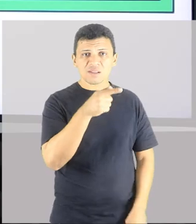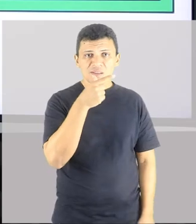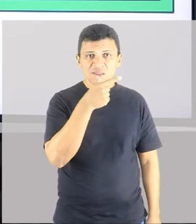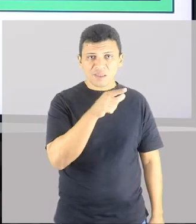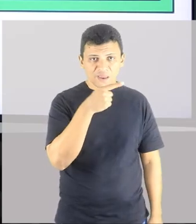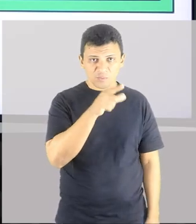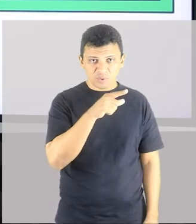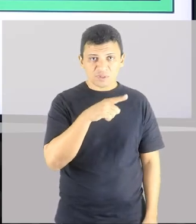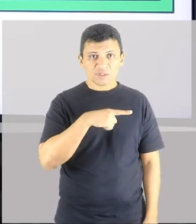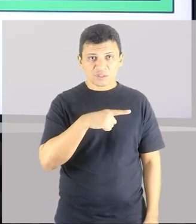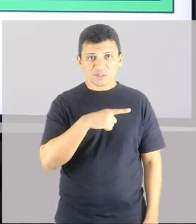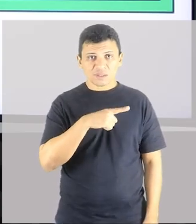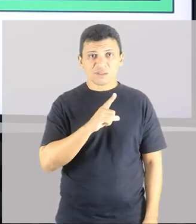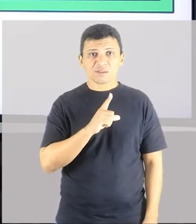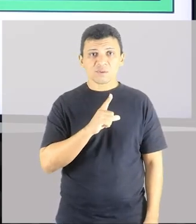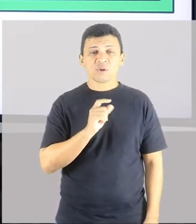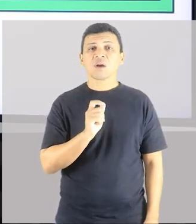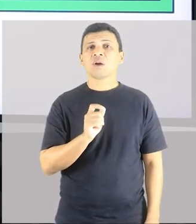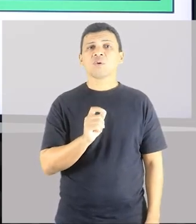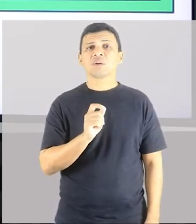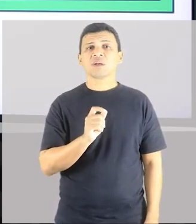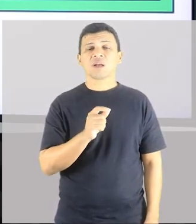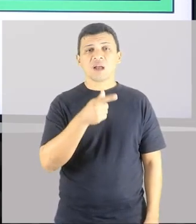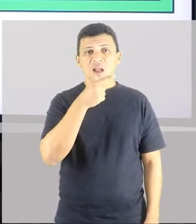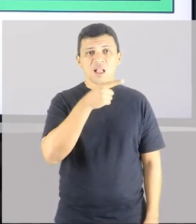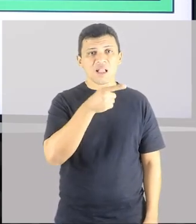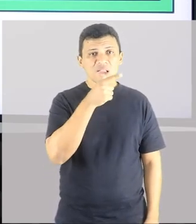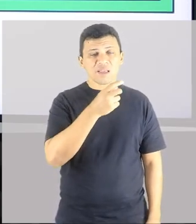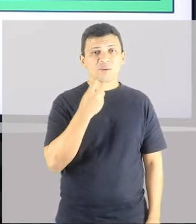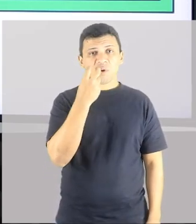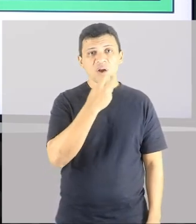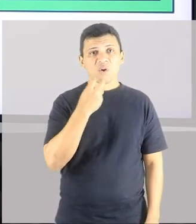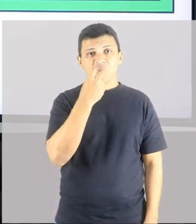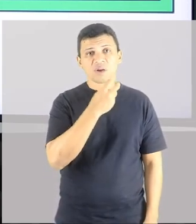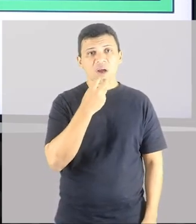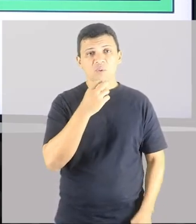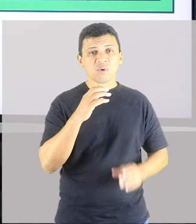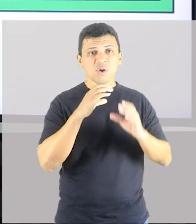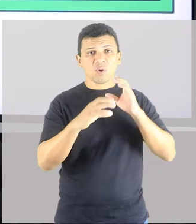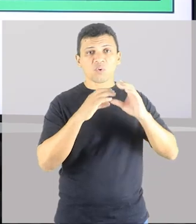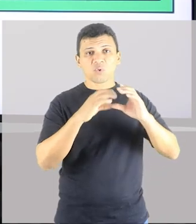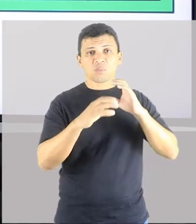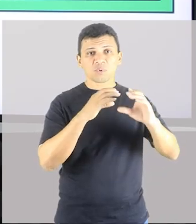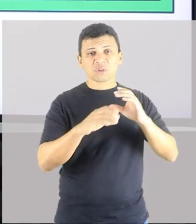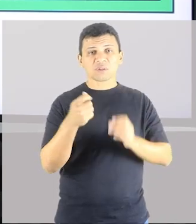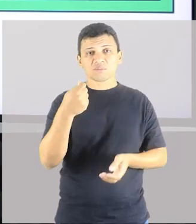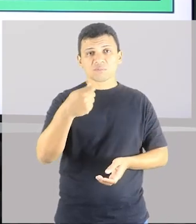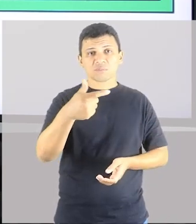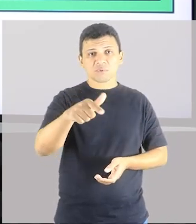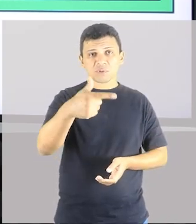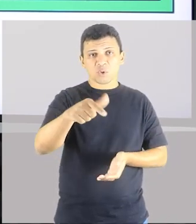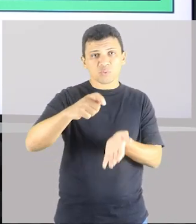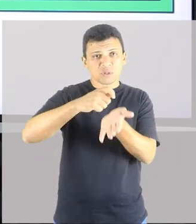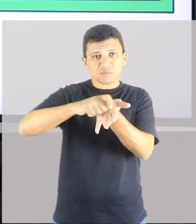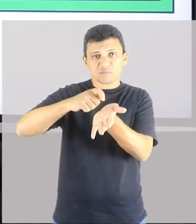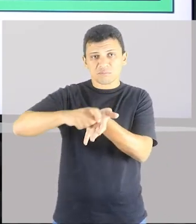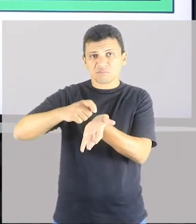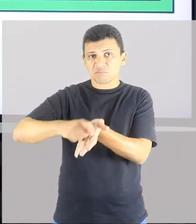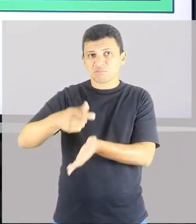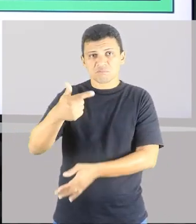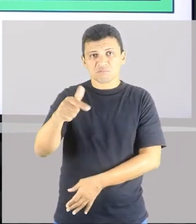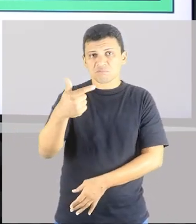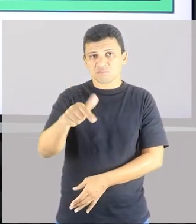idiomas que são citados aqui, eles são línguas orais. São comunicações que não têm um sistema de escrita regulamentado